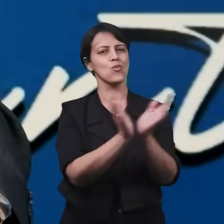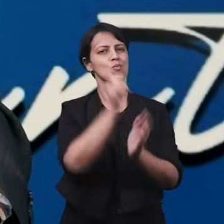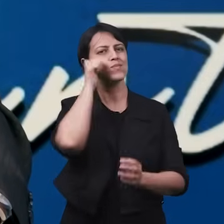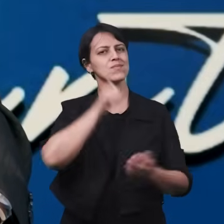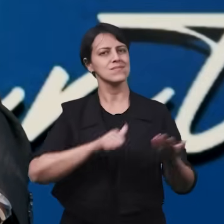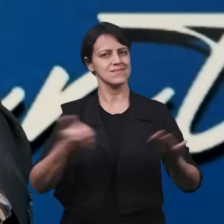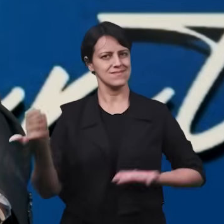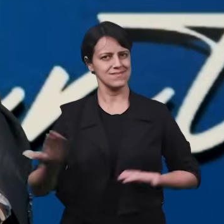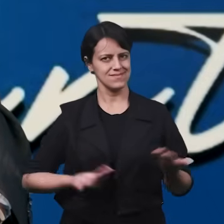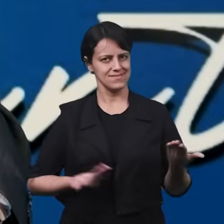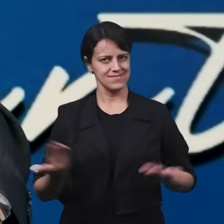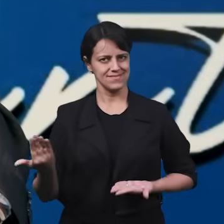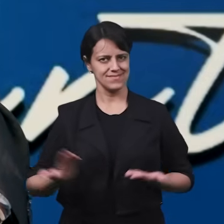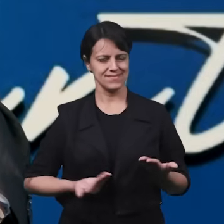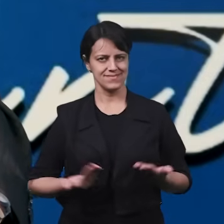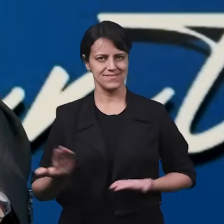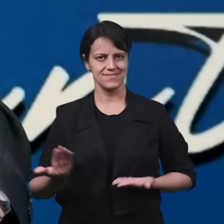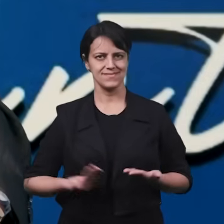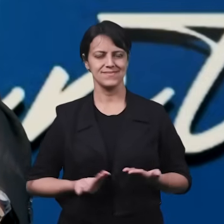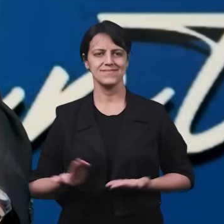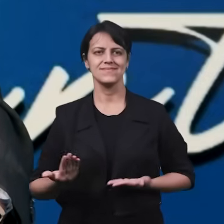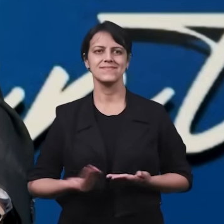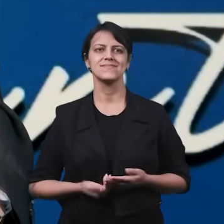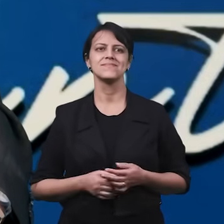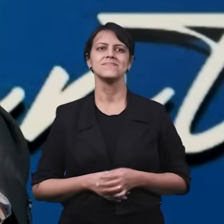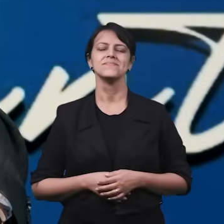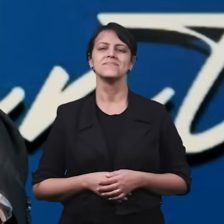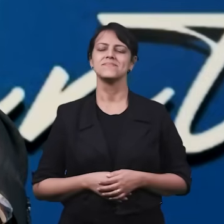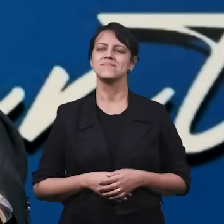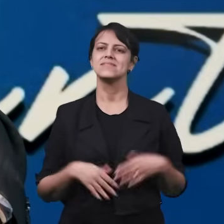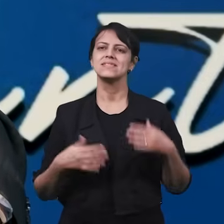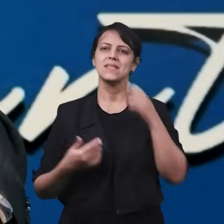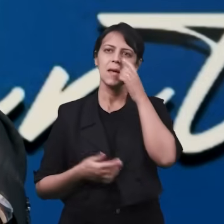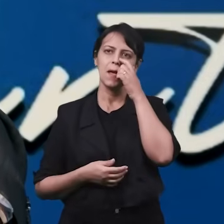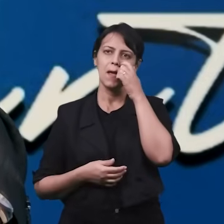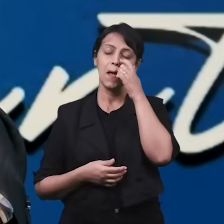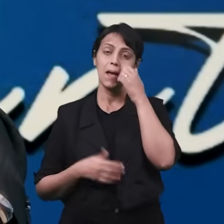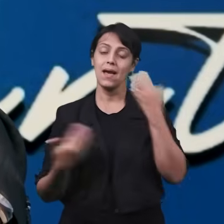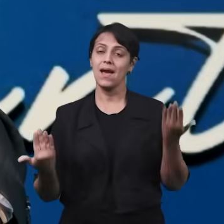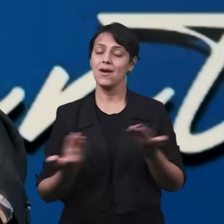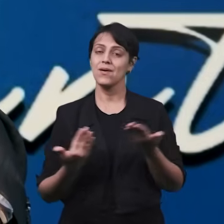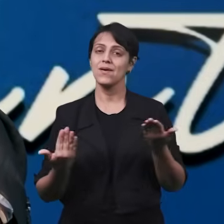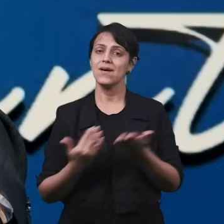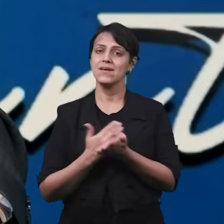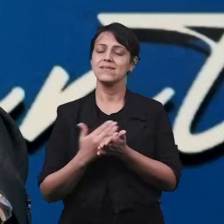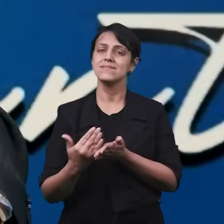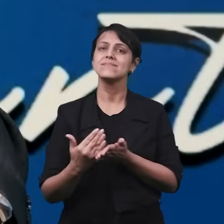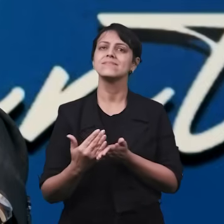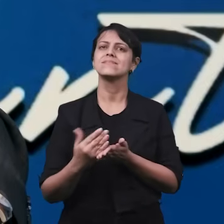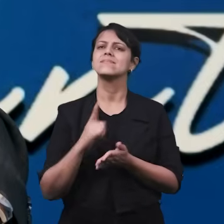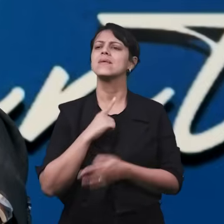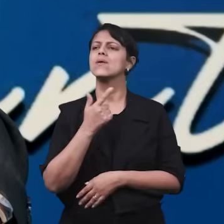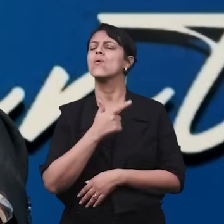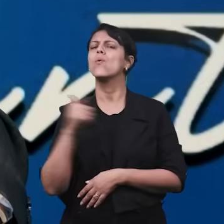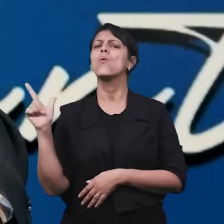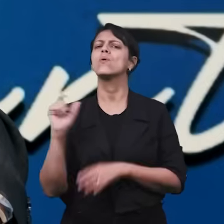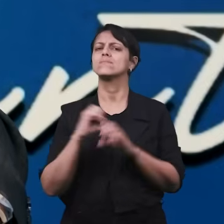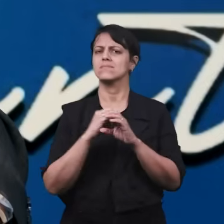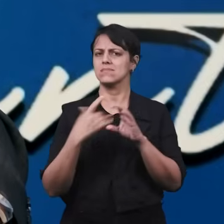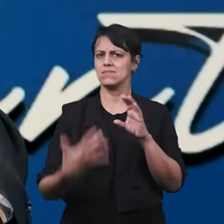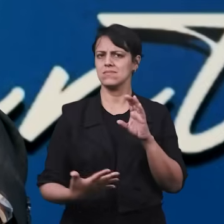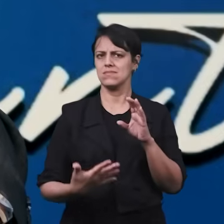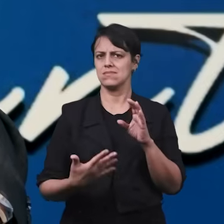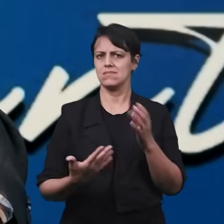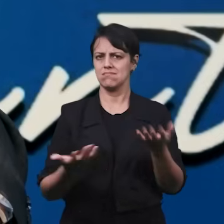das nossas irmãs, as chamadas senhoras da igreja, né? Então aí, a partir de agora, tem outro aspecto que gostaríamos